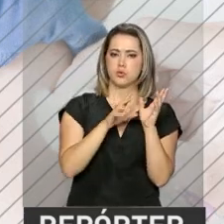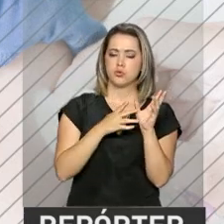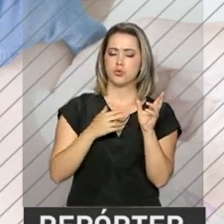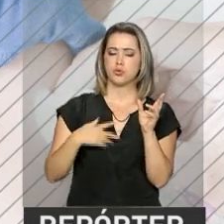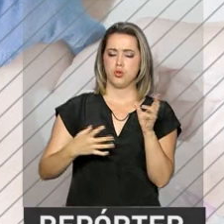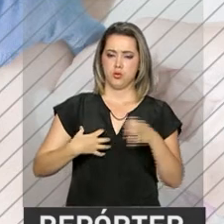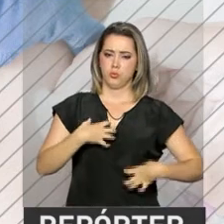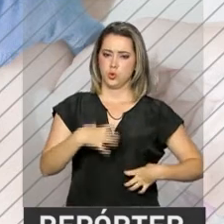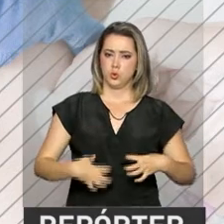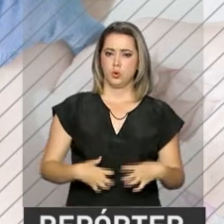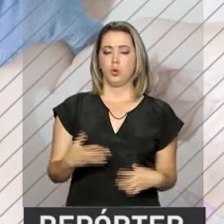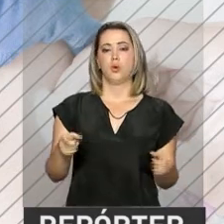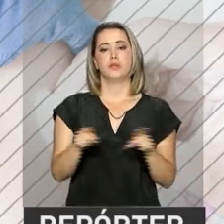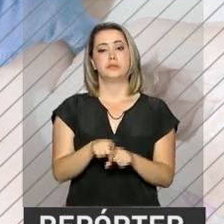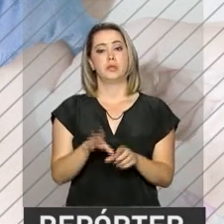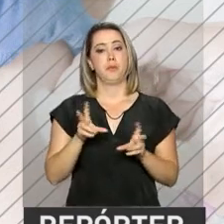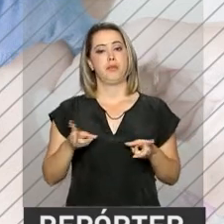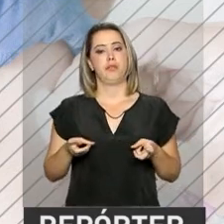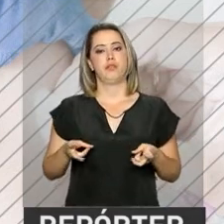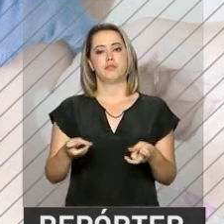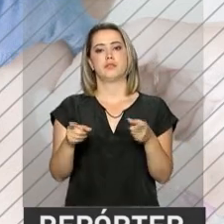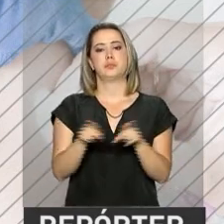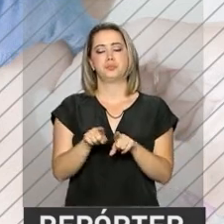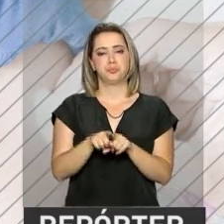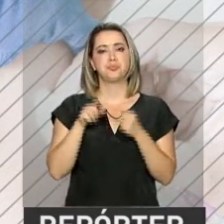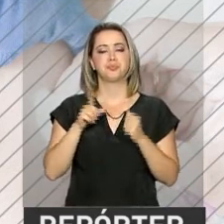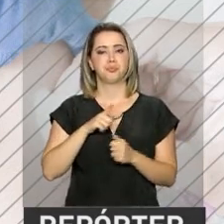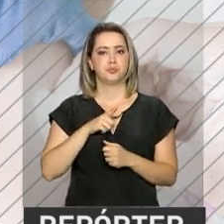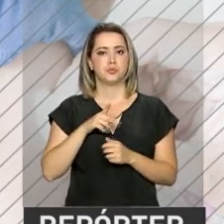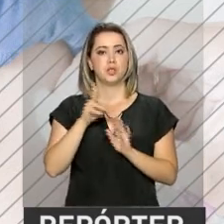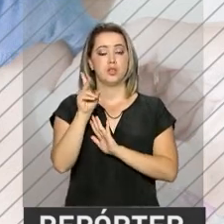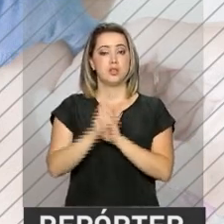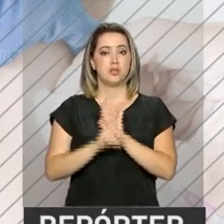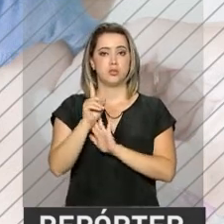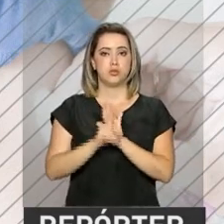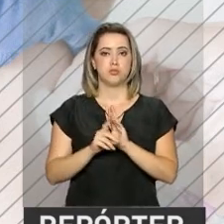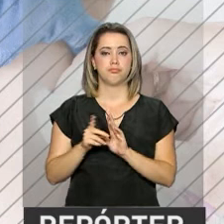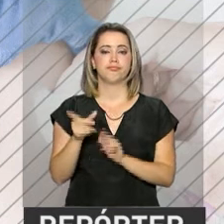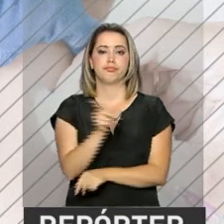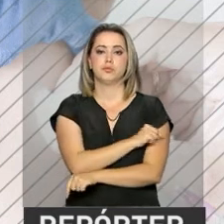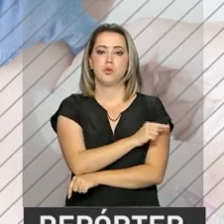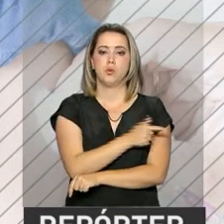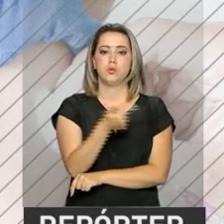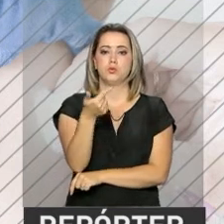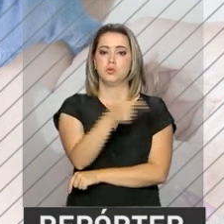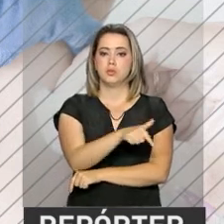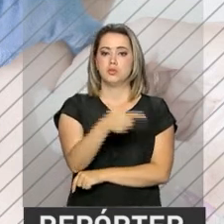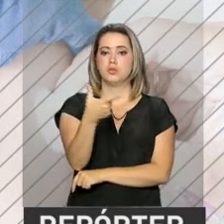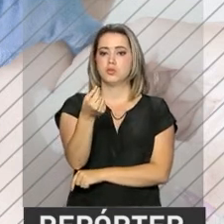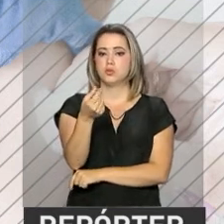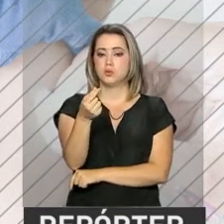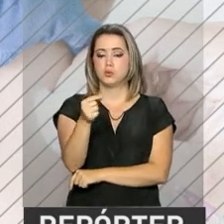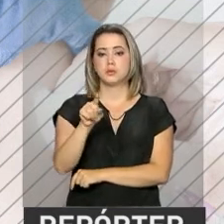e radioterapia agora também vão ter direito à vacina o mesmo vai ocorrer com outras 200 mil crianças e jovens que